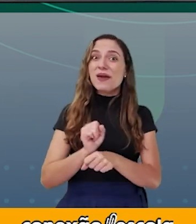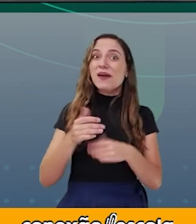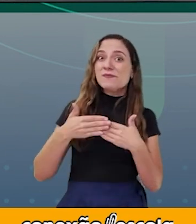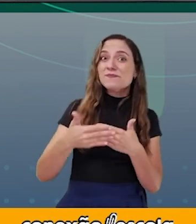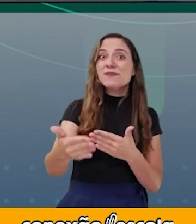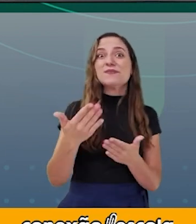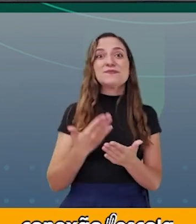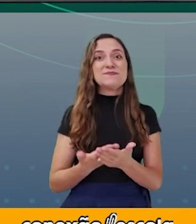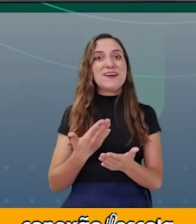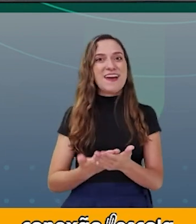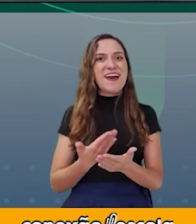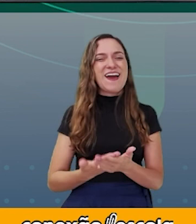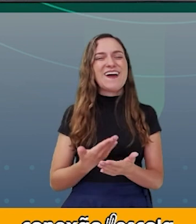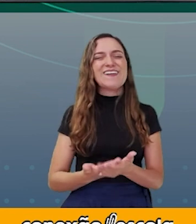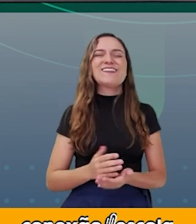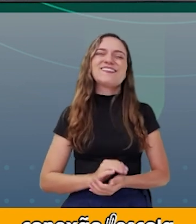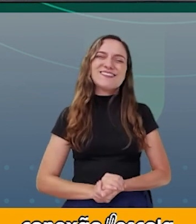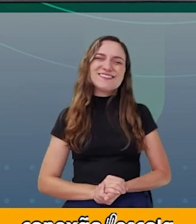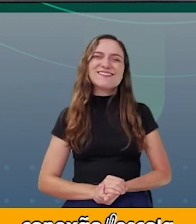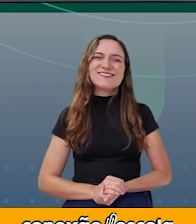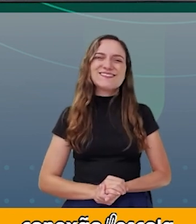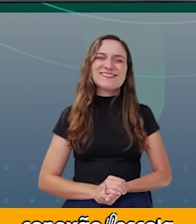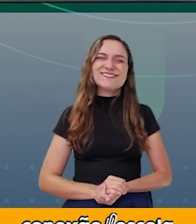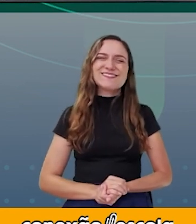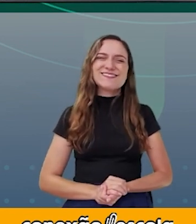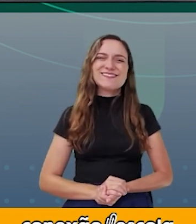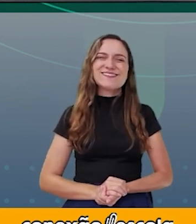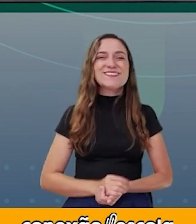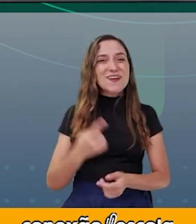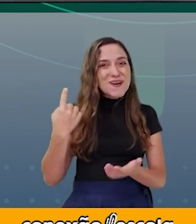aguardo até a nossa próxima